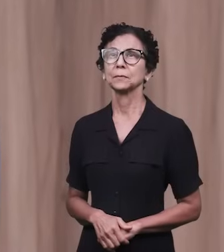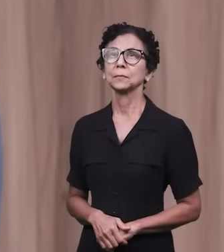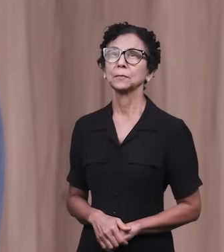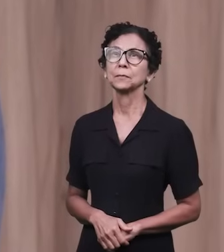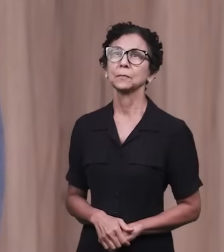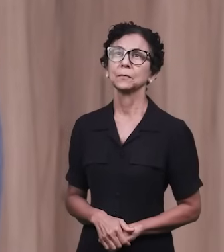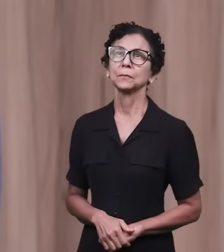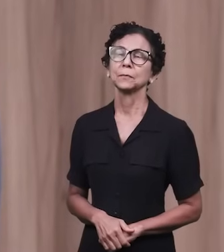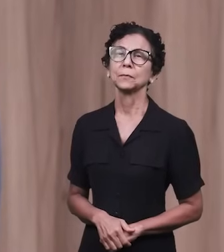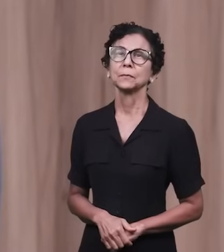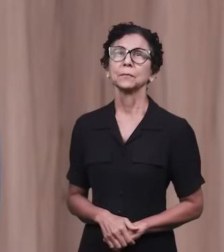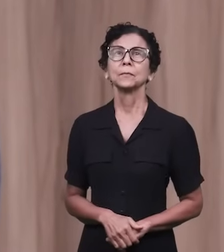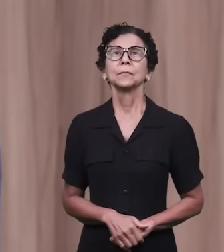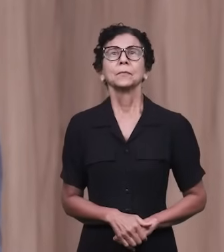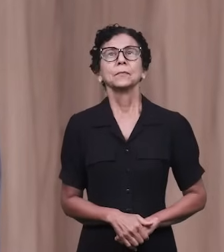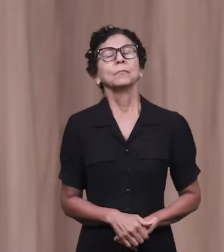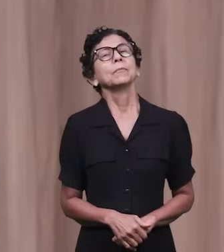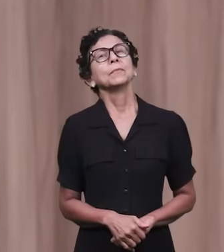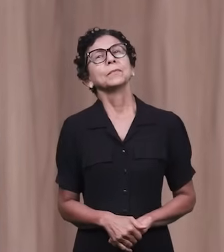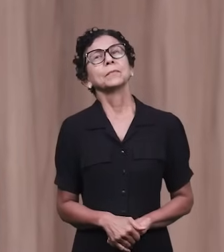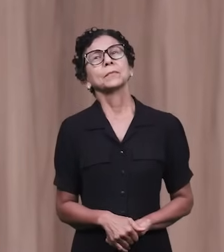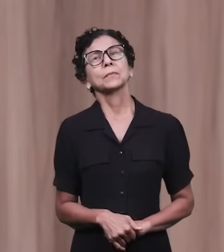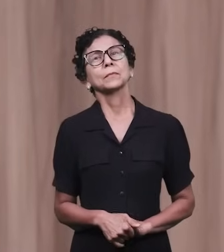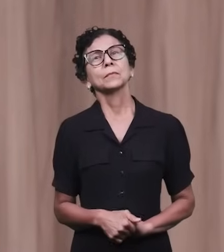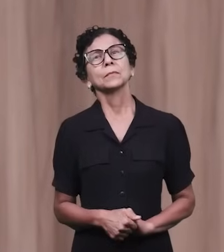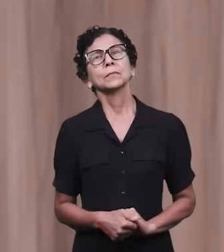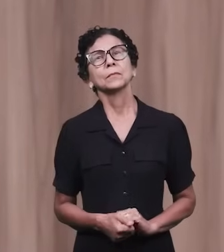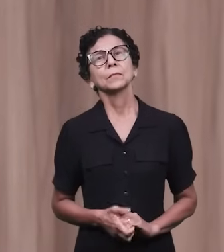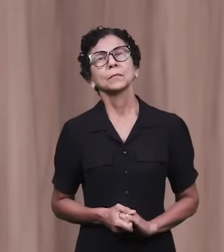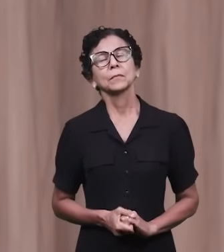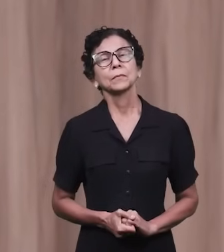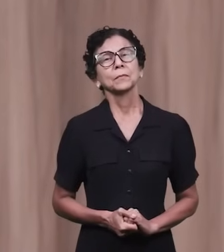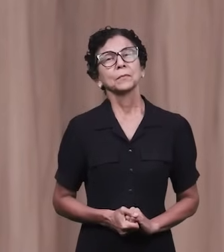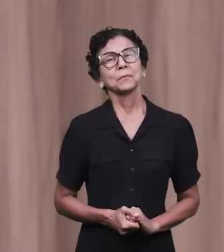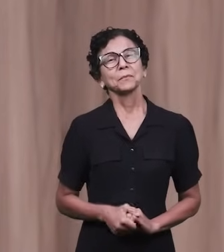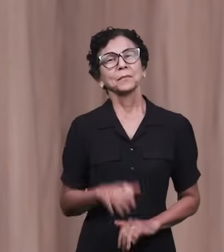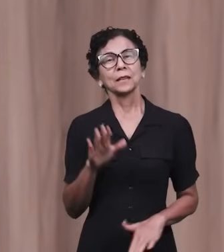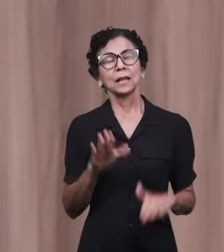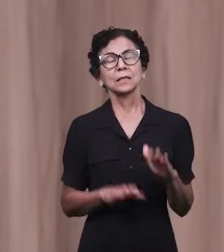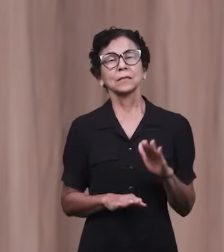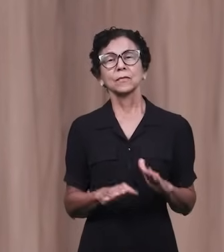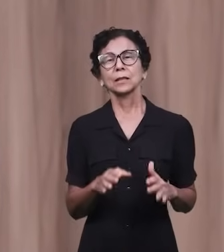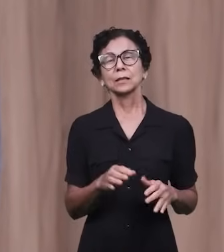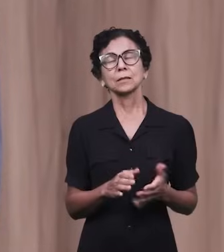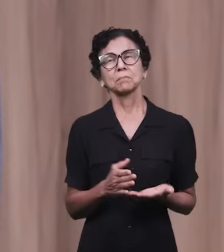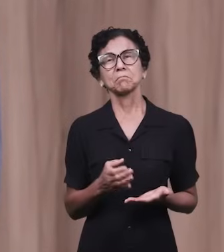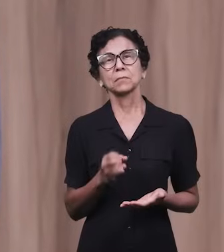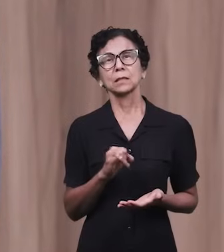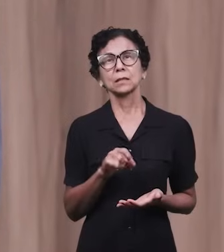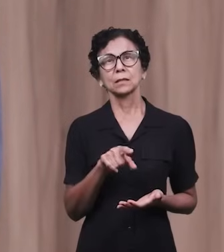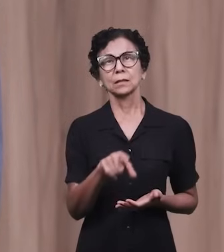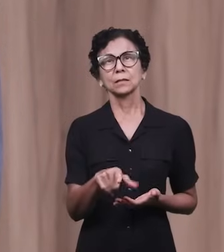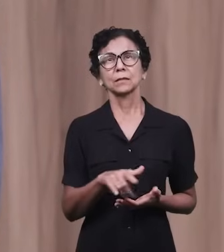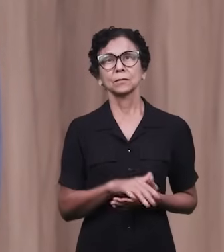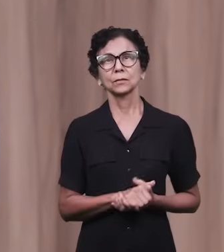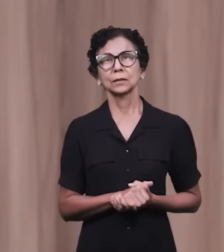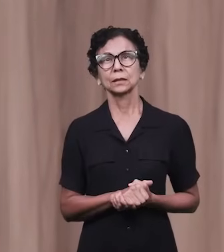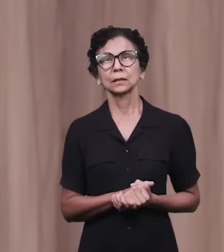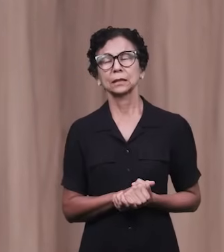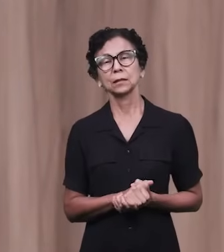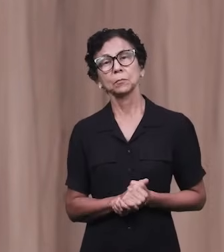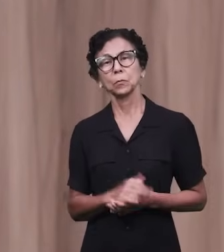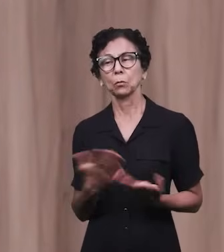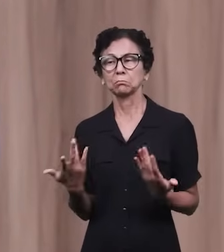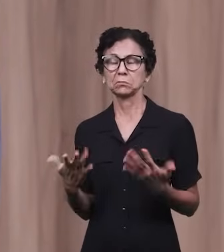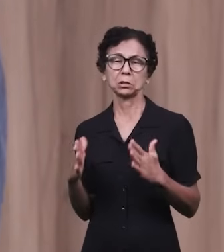faculdade, às vezes na igreja tem alguém, mas se porventura for o seu caso, lá na igreja não tem ninguém com uma formação de curso superior, pode acontecer